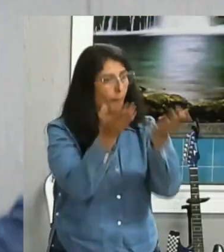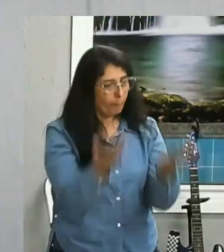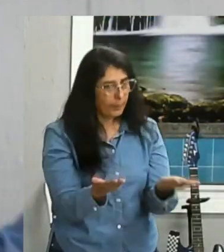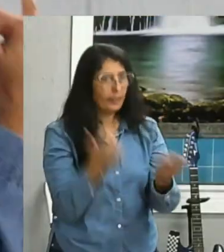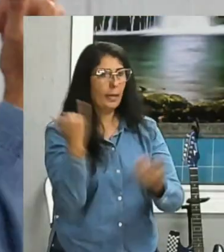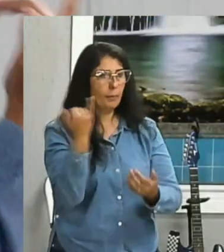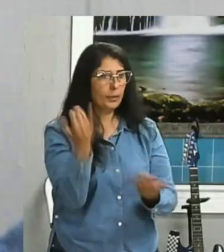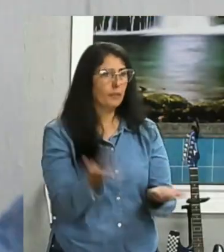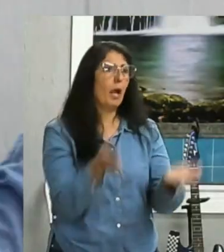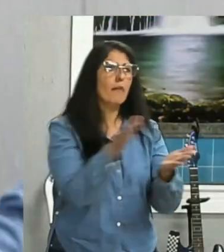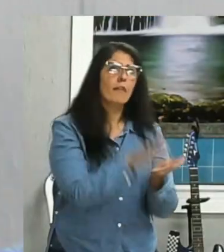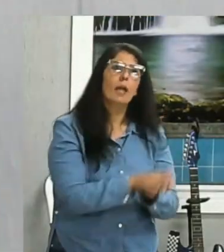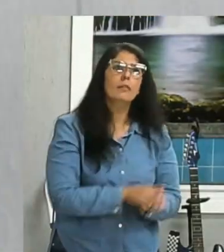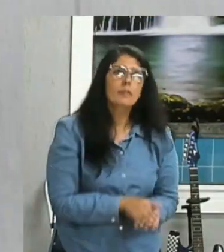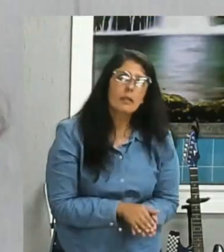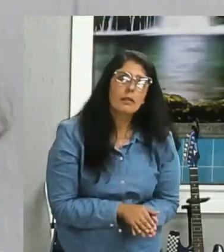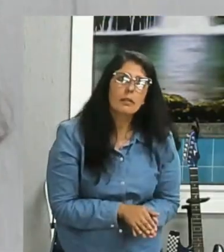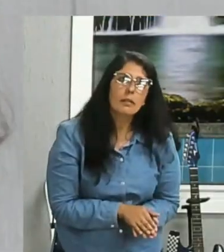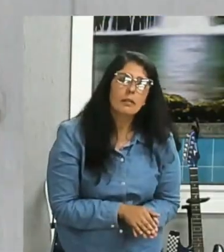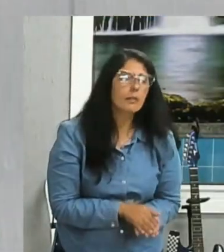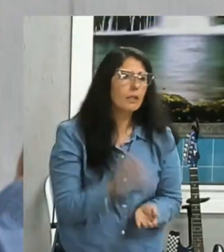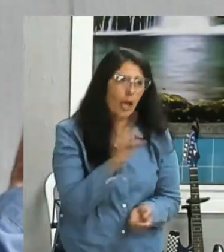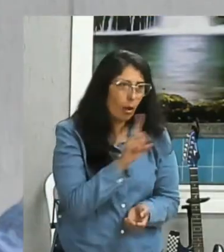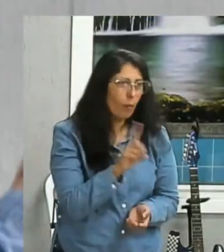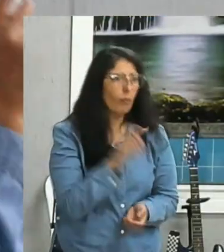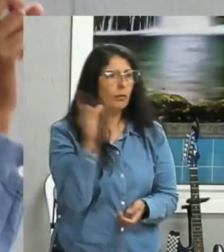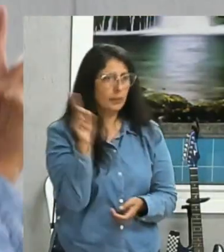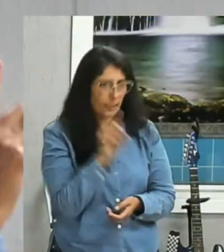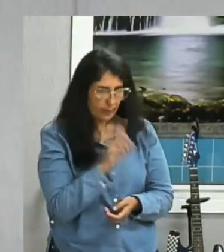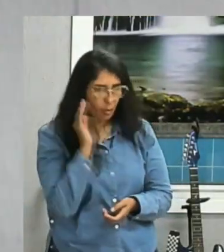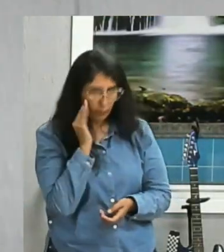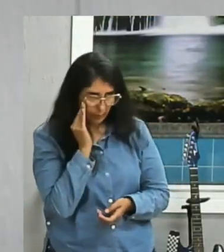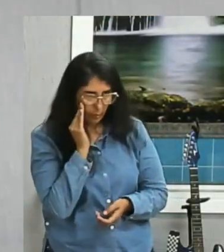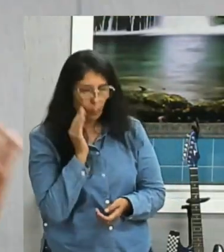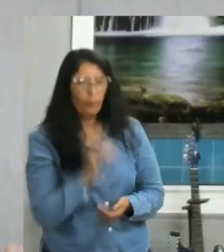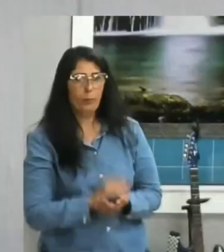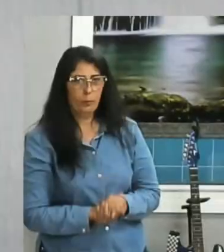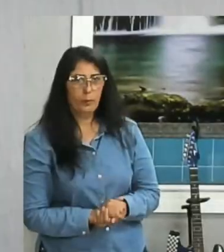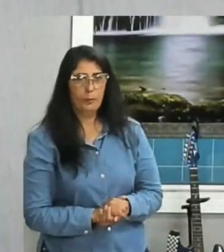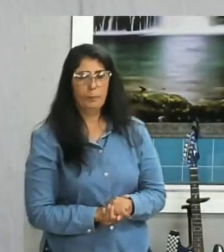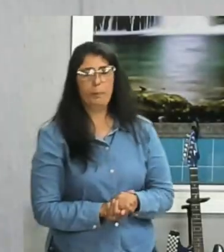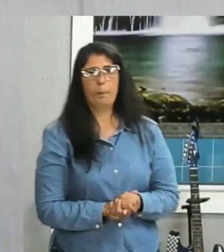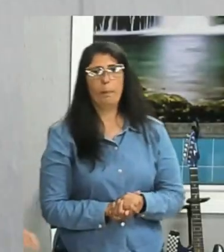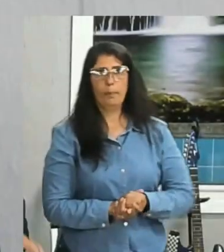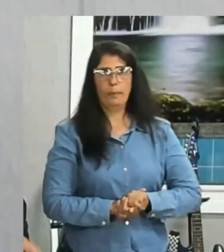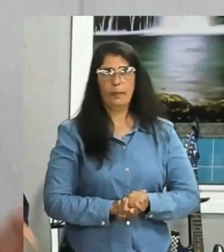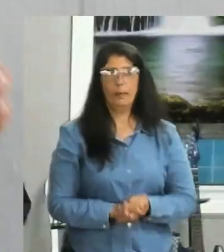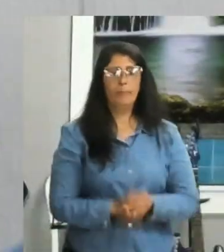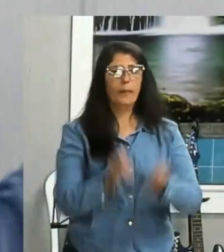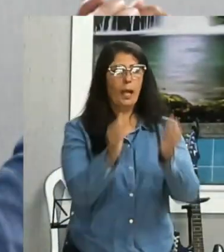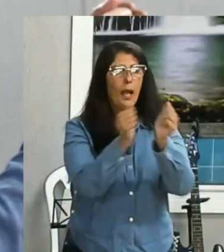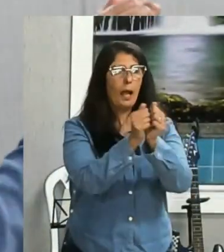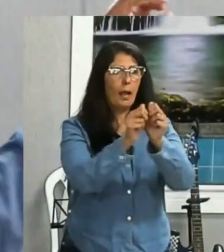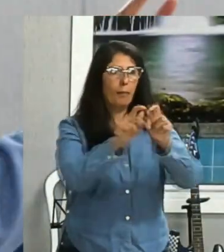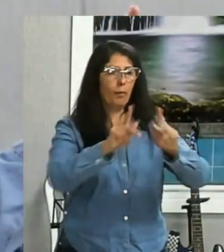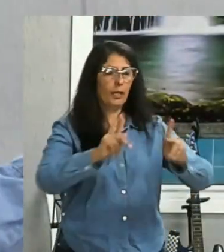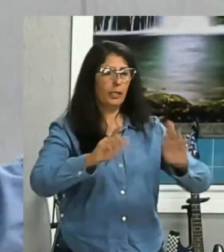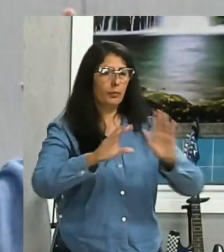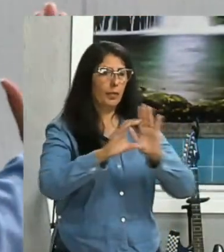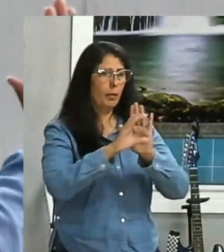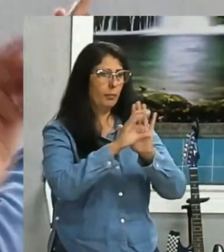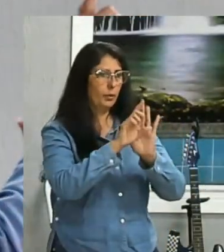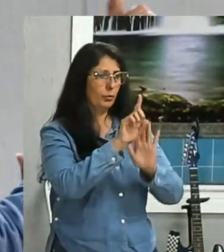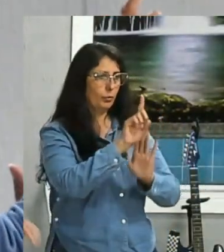diferentes nos ajudam no aprendizado e na interpretação do texto. Apocalipse 1,